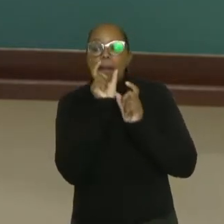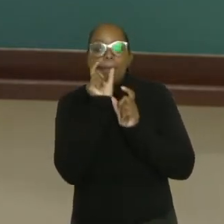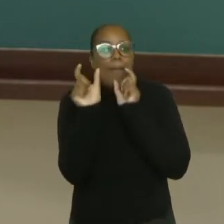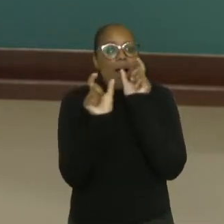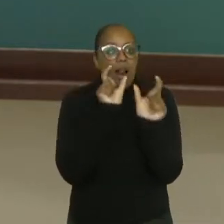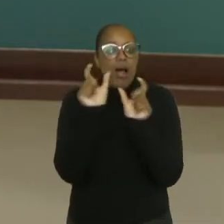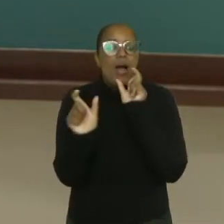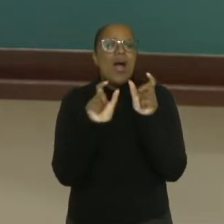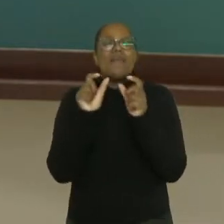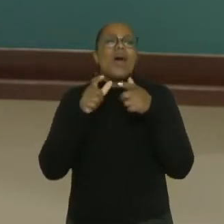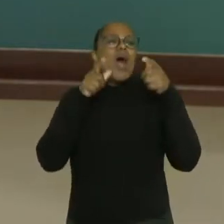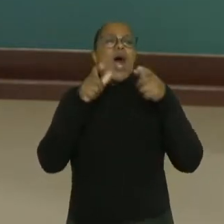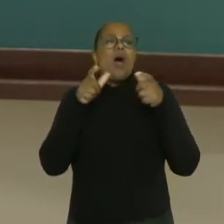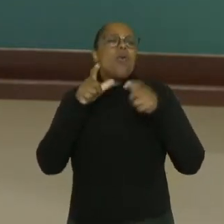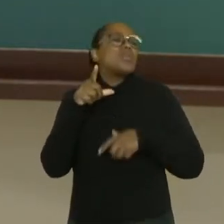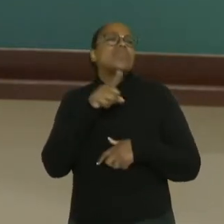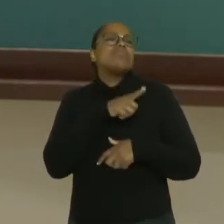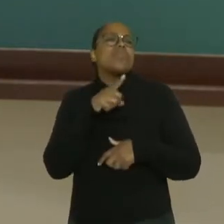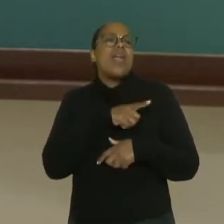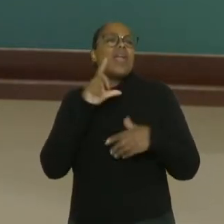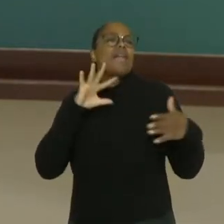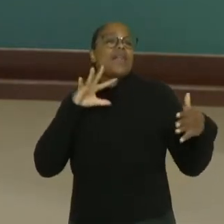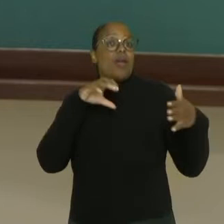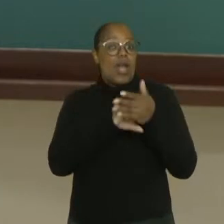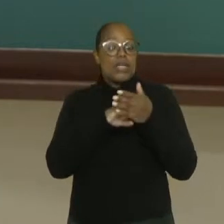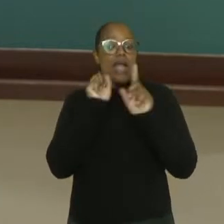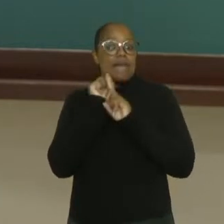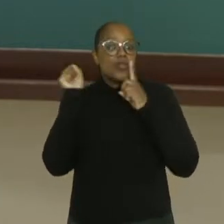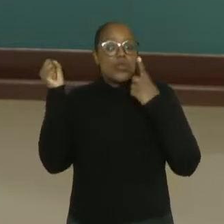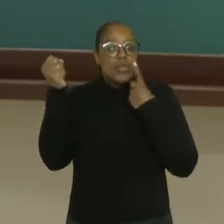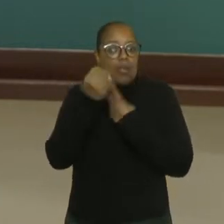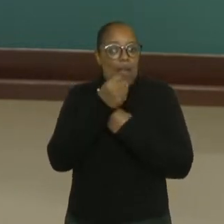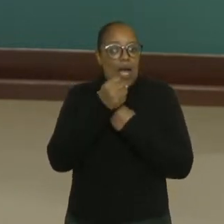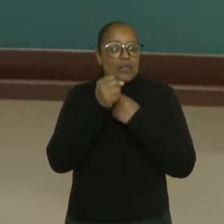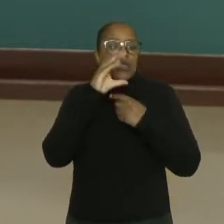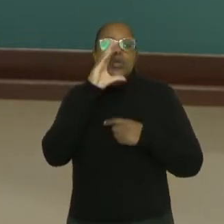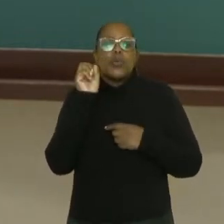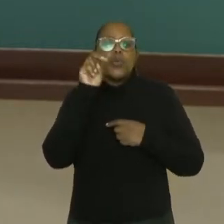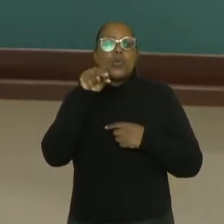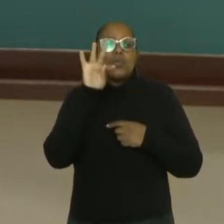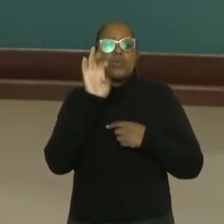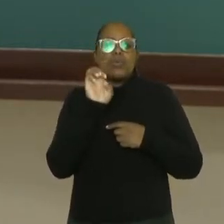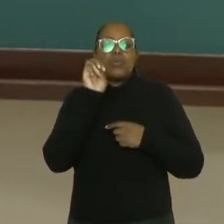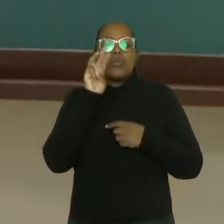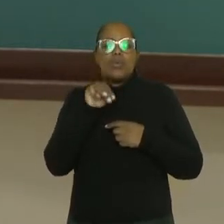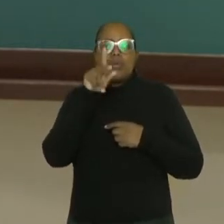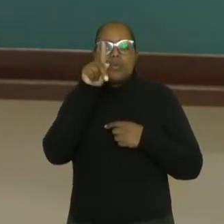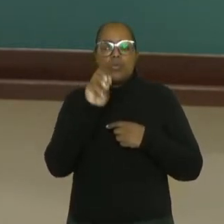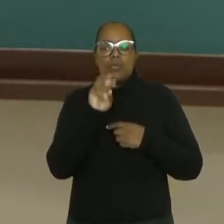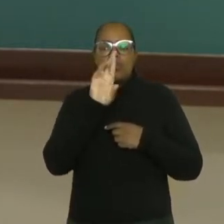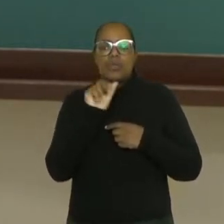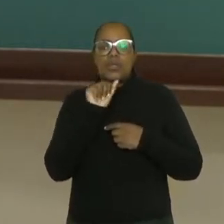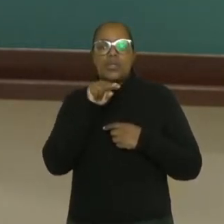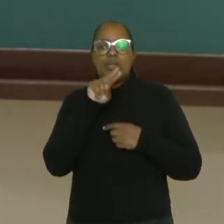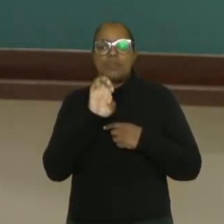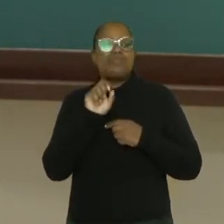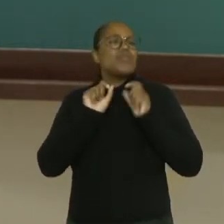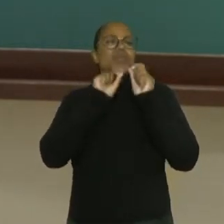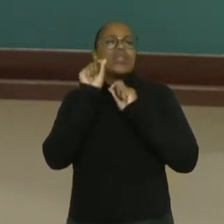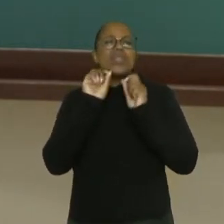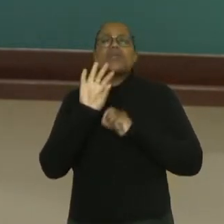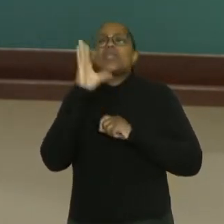que é o nosso contexto, então? É o da sociedade contemporânea. O que caracteriza a nossa sociedade?